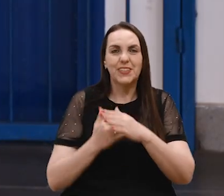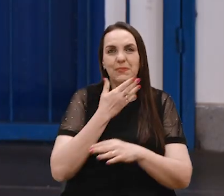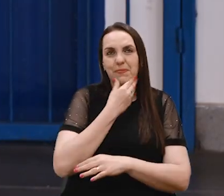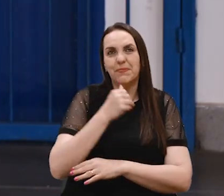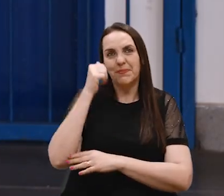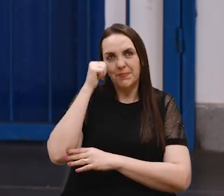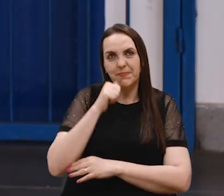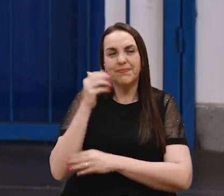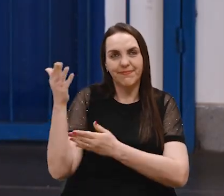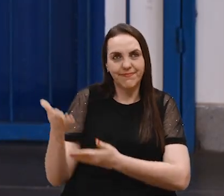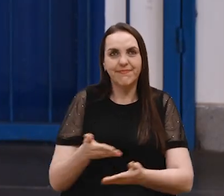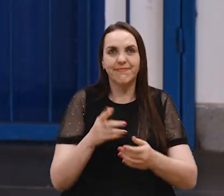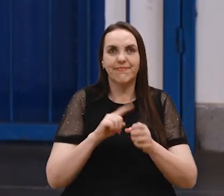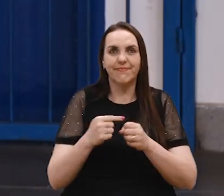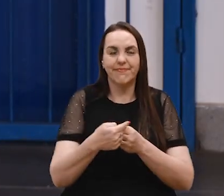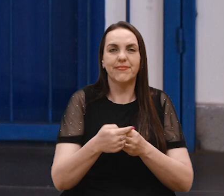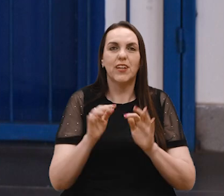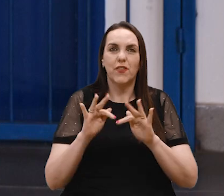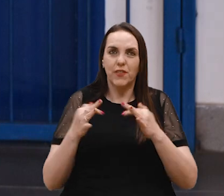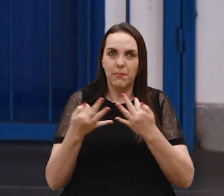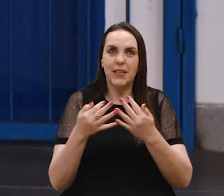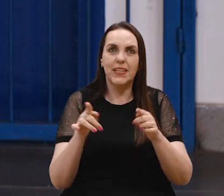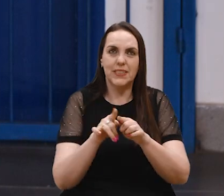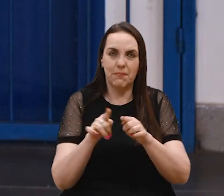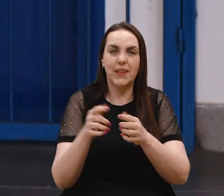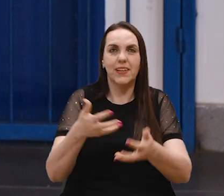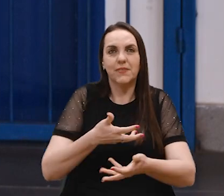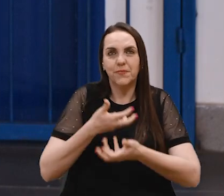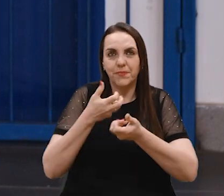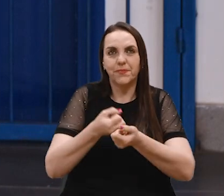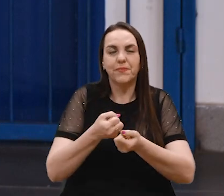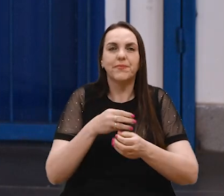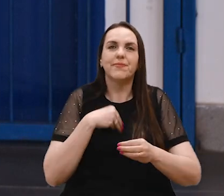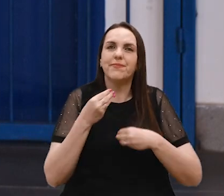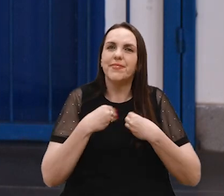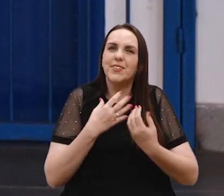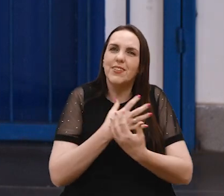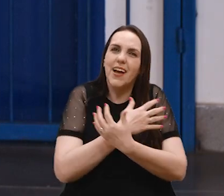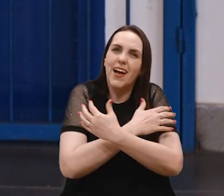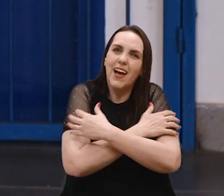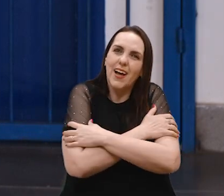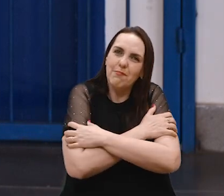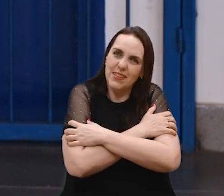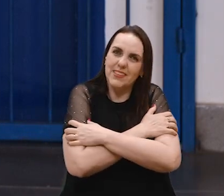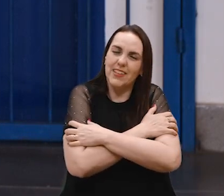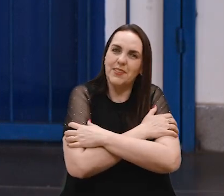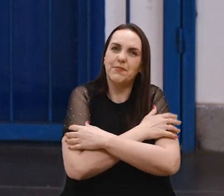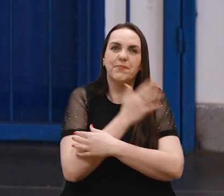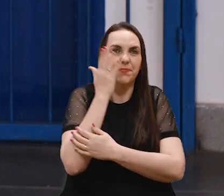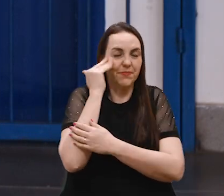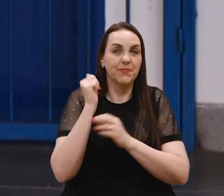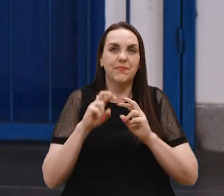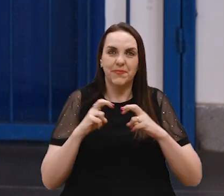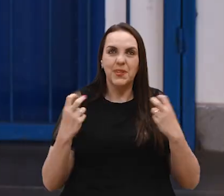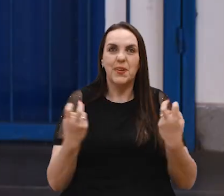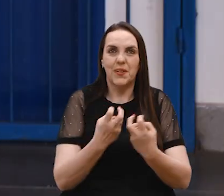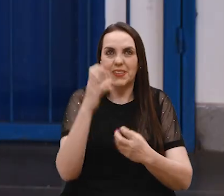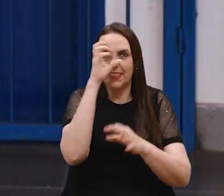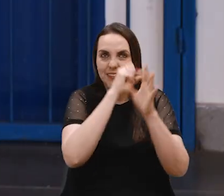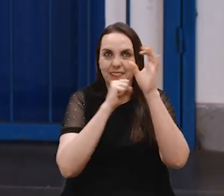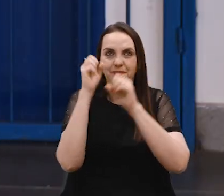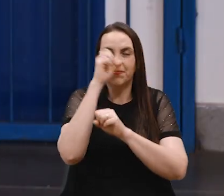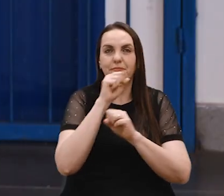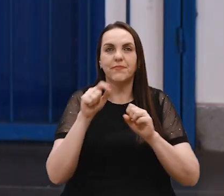né? Na nossa cidade, assim como suas famílias, né? Que se sintam abraçados. Eu acho que a Roda de Saberes veio aqui